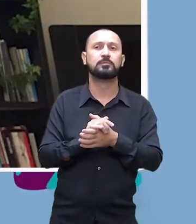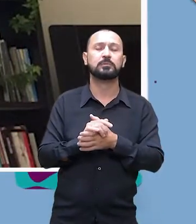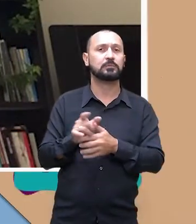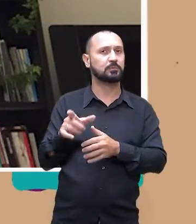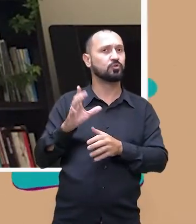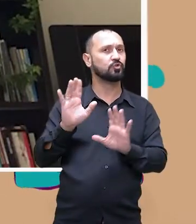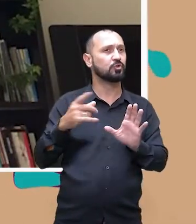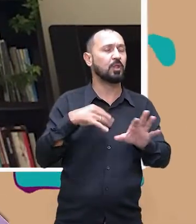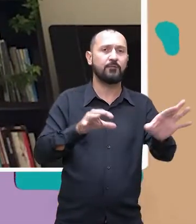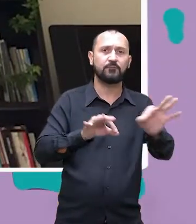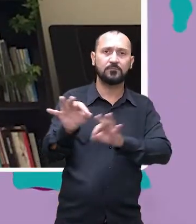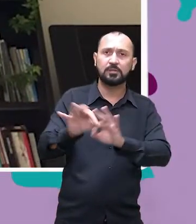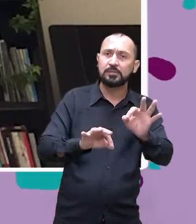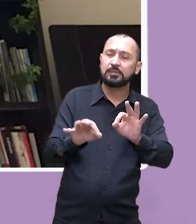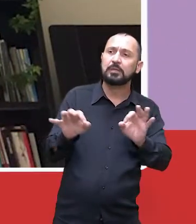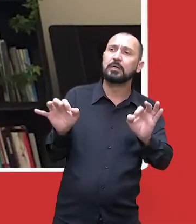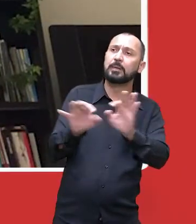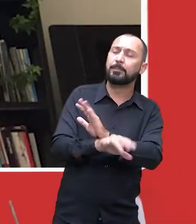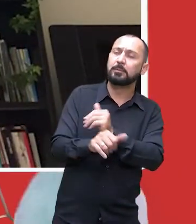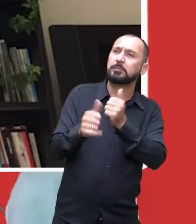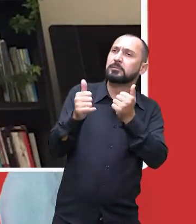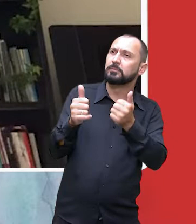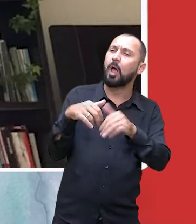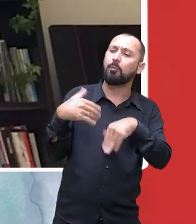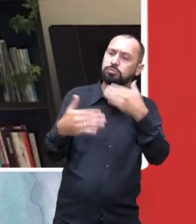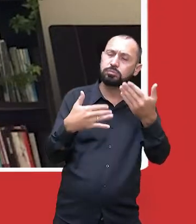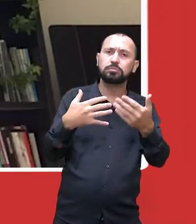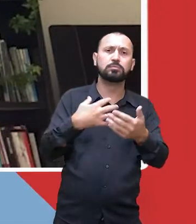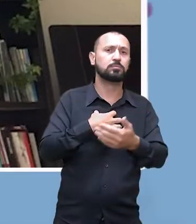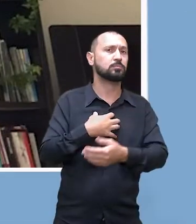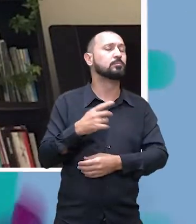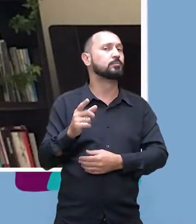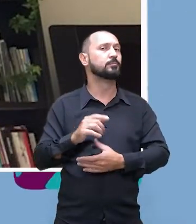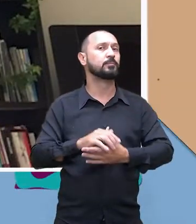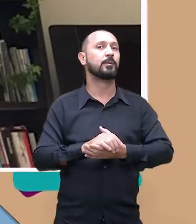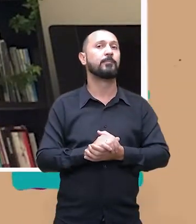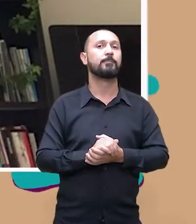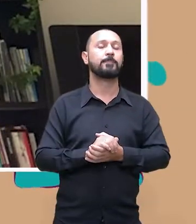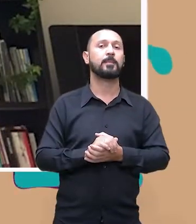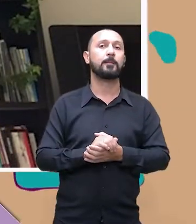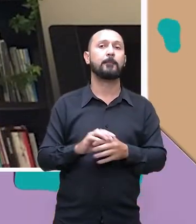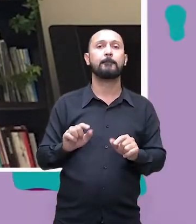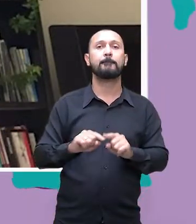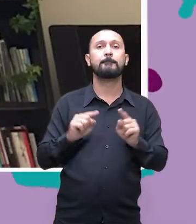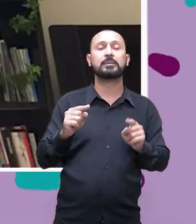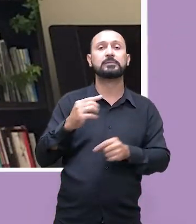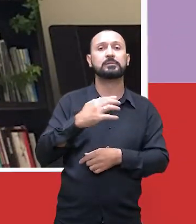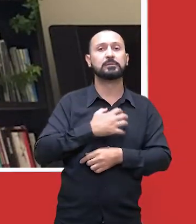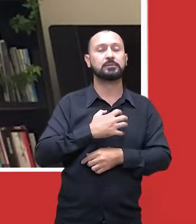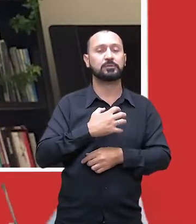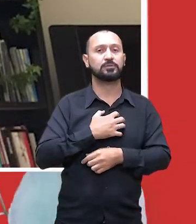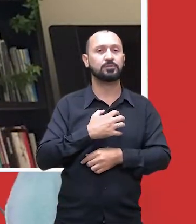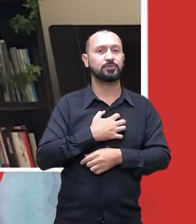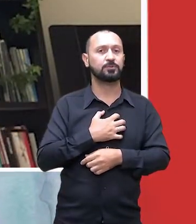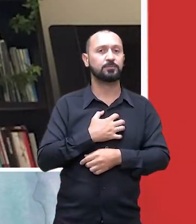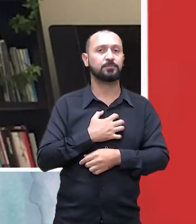já estava construído, que já estava bastante avançado, mas